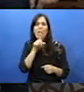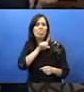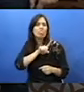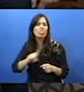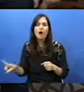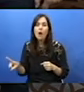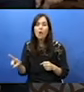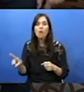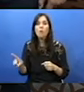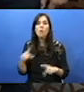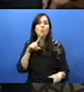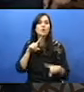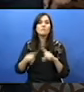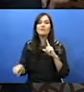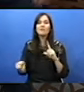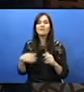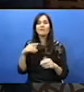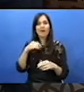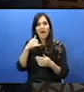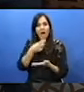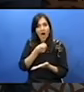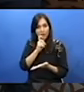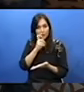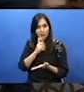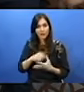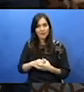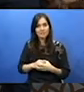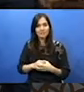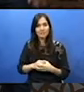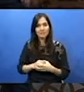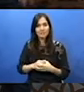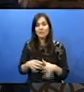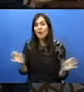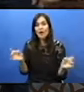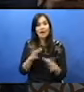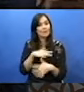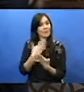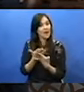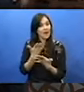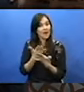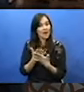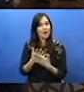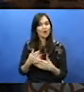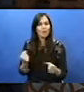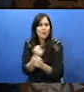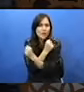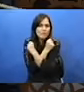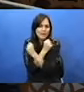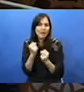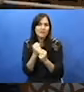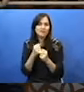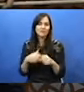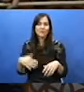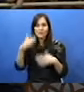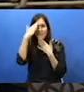tá ok? Então esse é o recado que fica, pessoal. A gente vai ficando por aqui. Um forte abraço, obrigado e até mais.